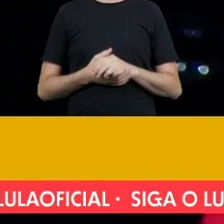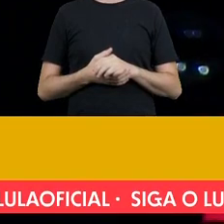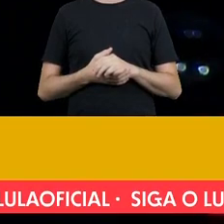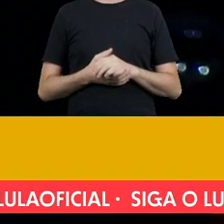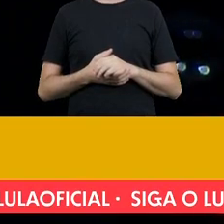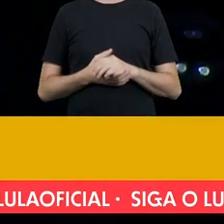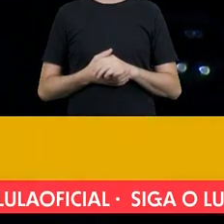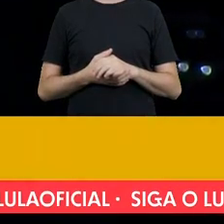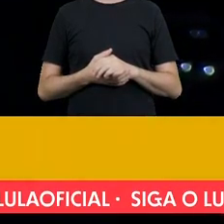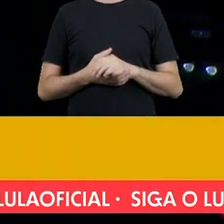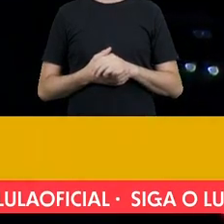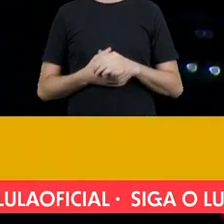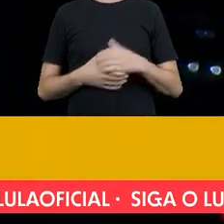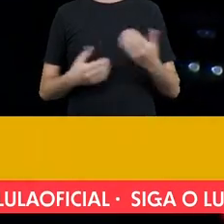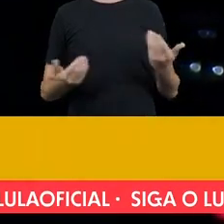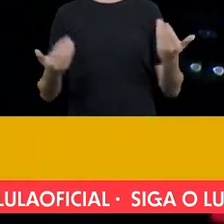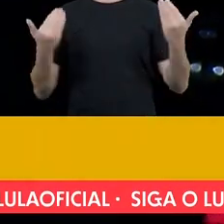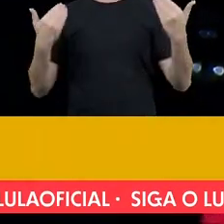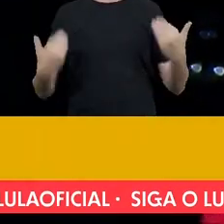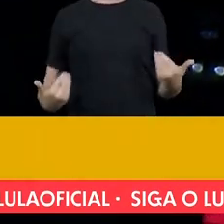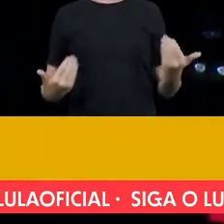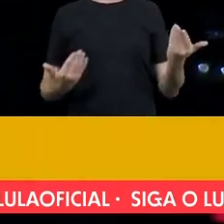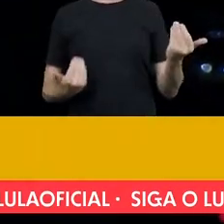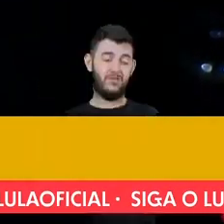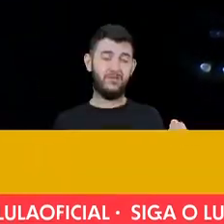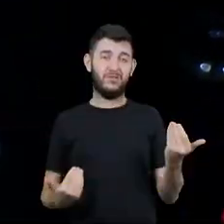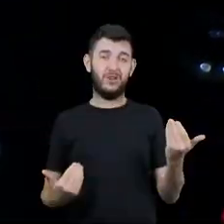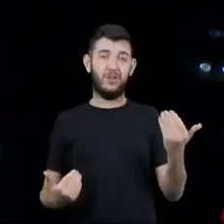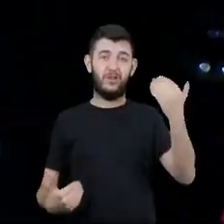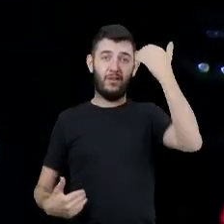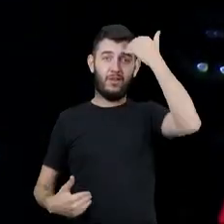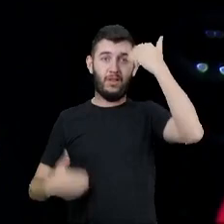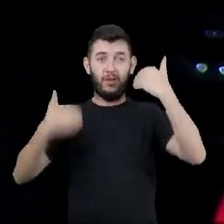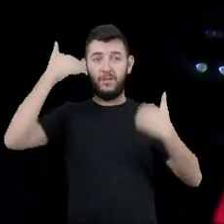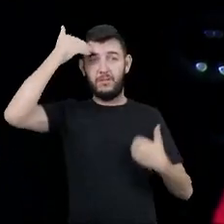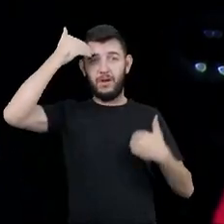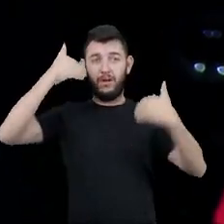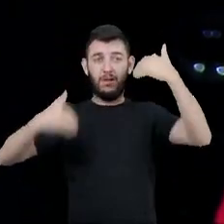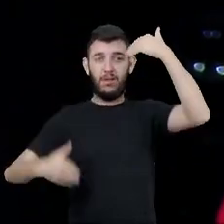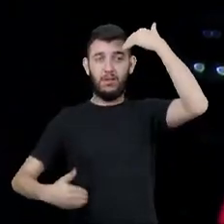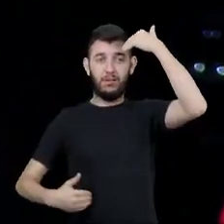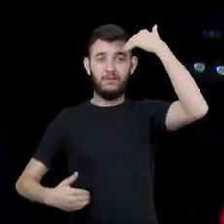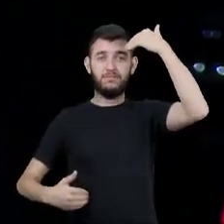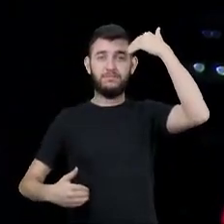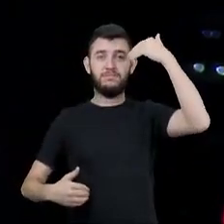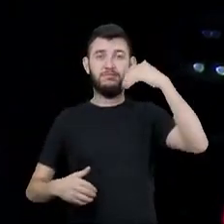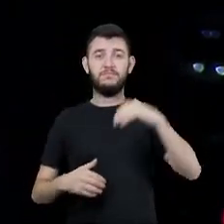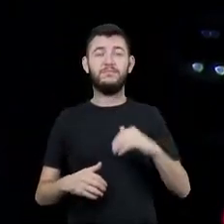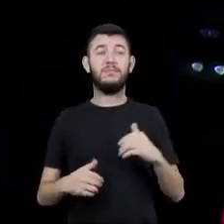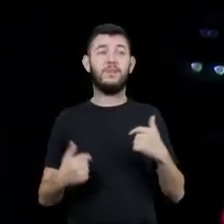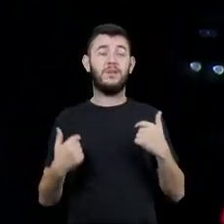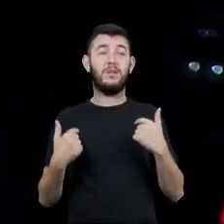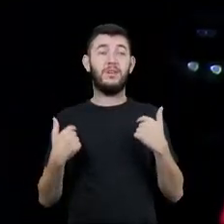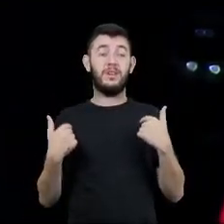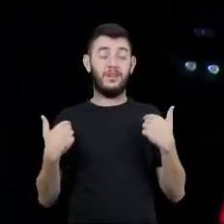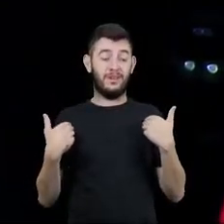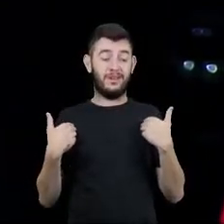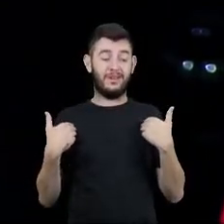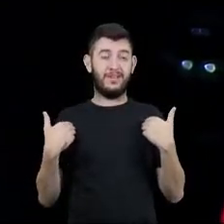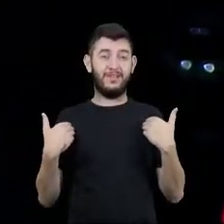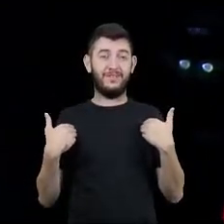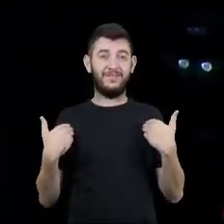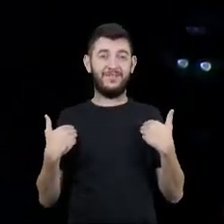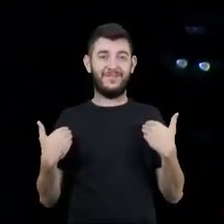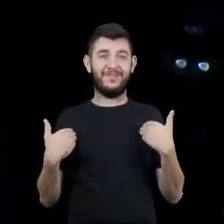com paralisia cerebral e eu queria contar uma história para vocês, lá do início da minha